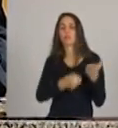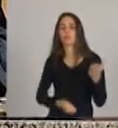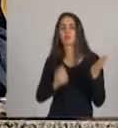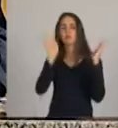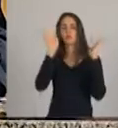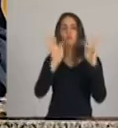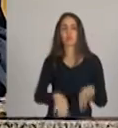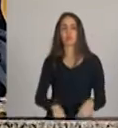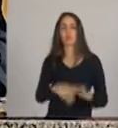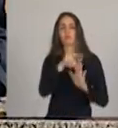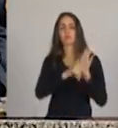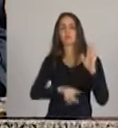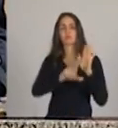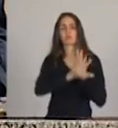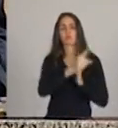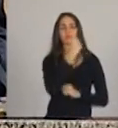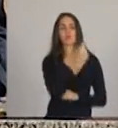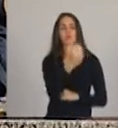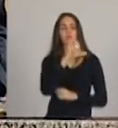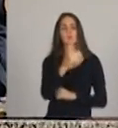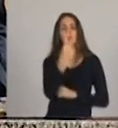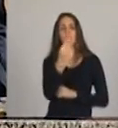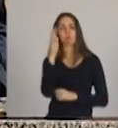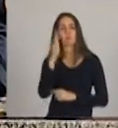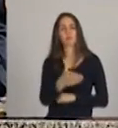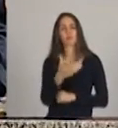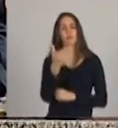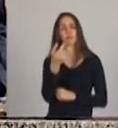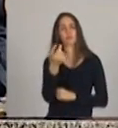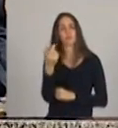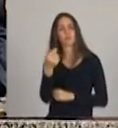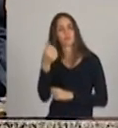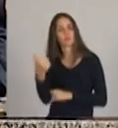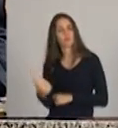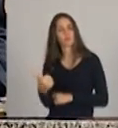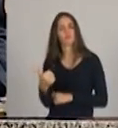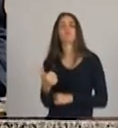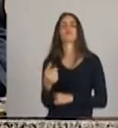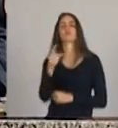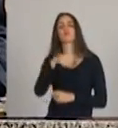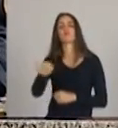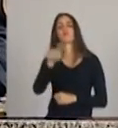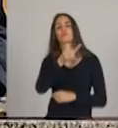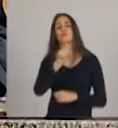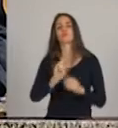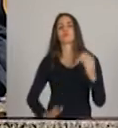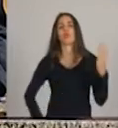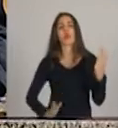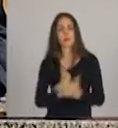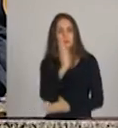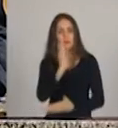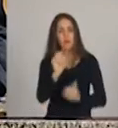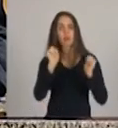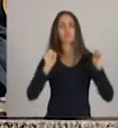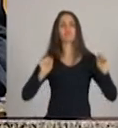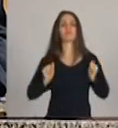lei 191-2021. Os deputados que o aprovam permaneçam como